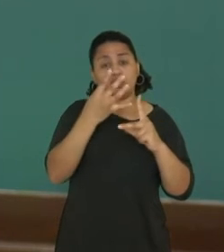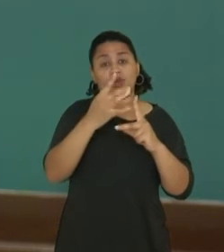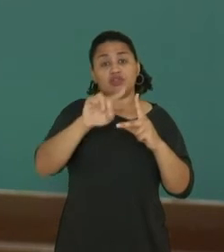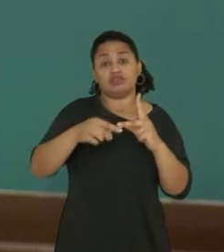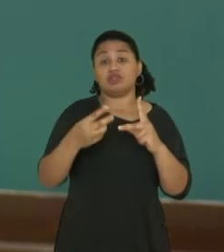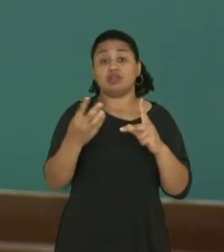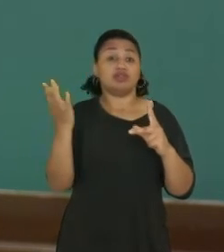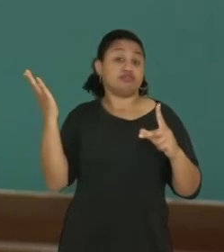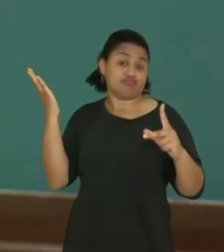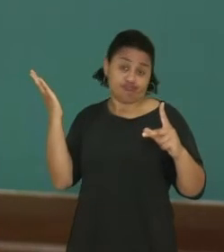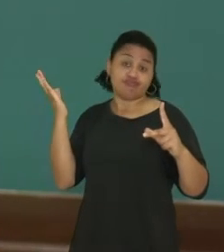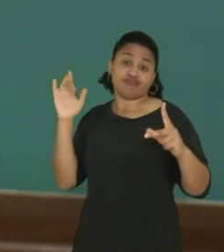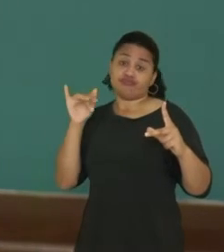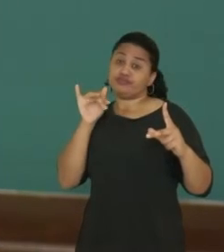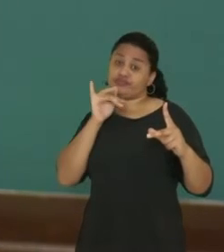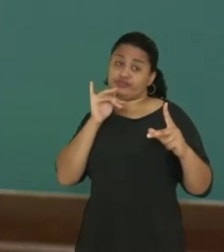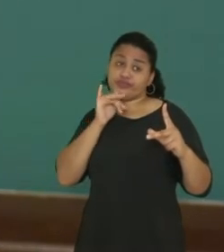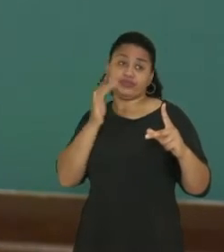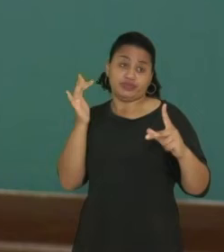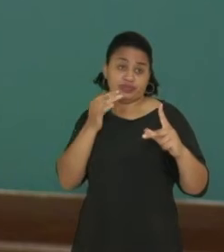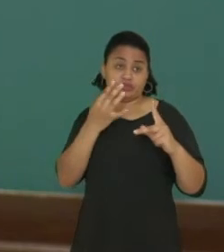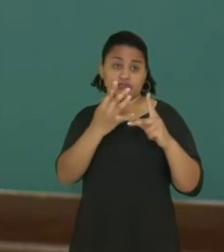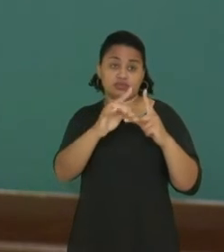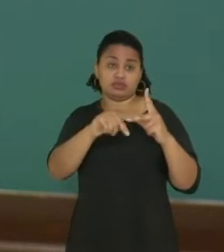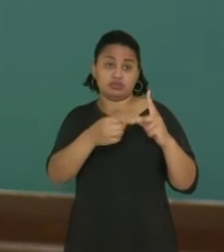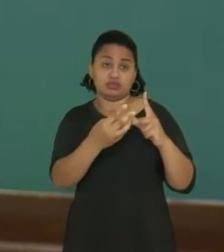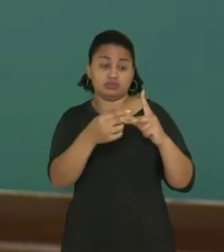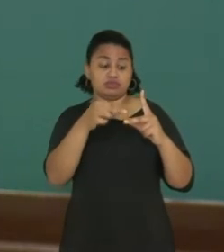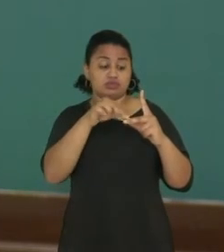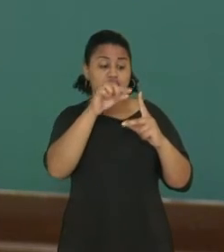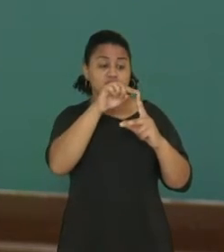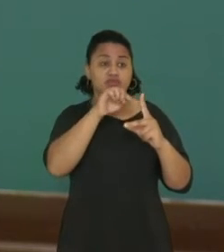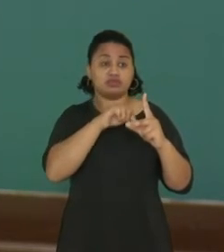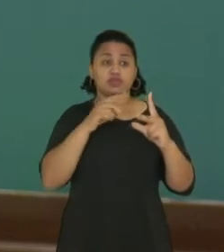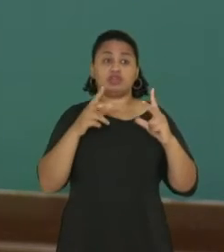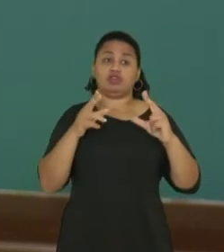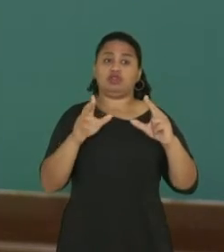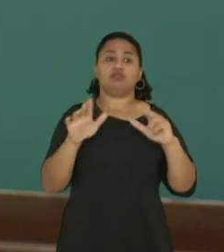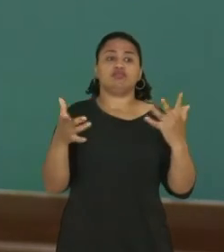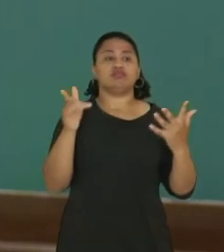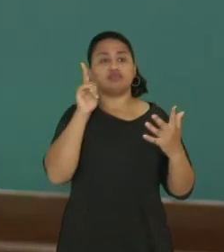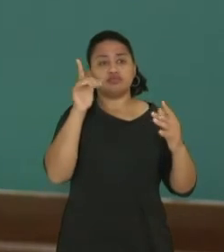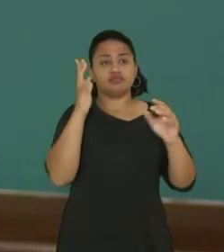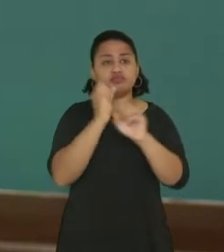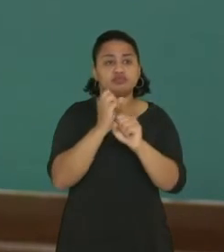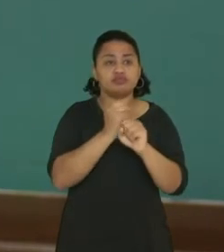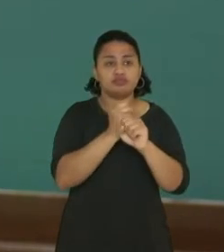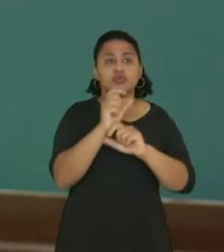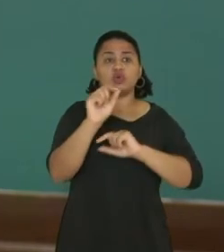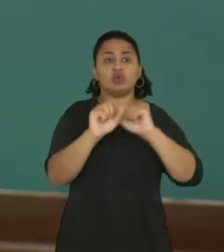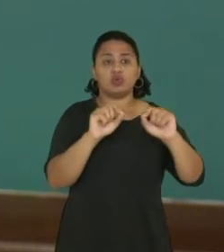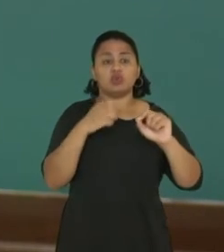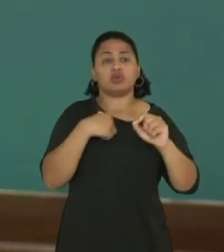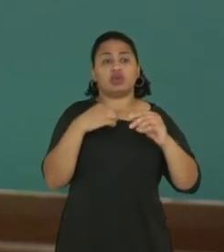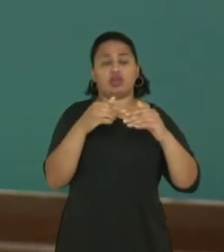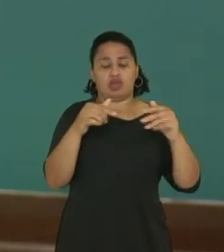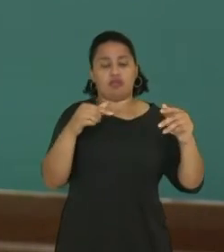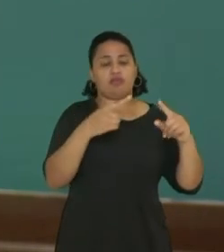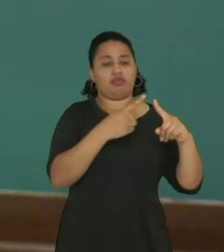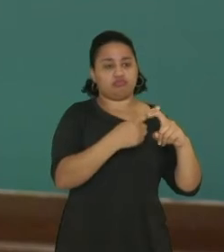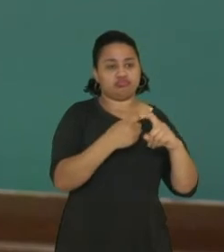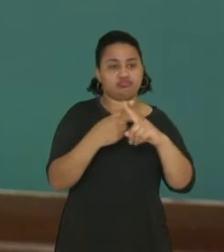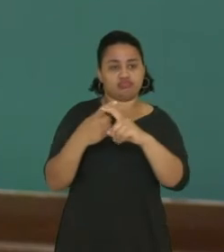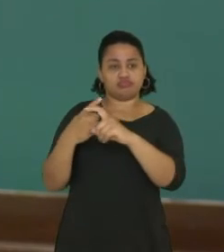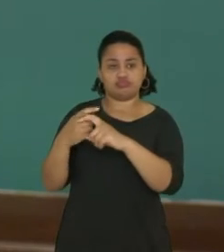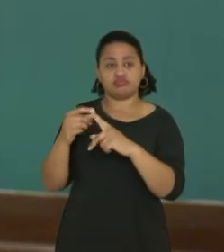e 4,3, por ser cubo, tá? Então, para calcular, fazendo essa relação, o retangular a gente já sabe, comprimento,